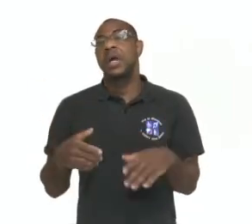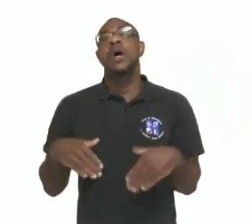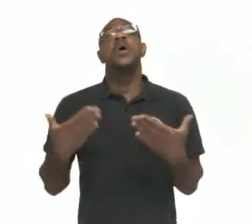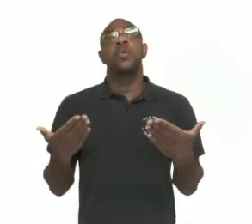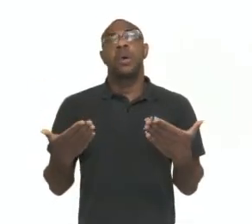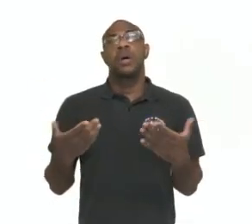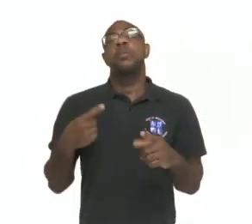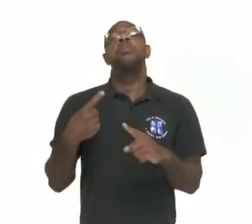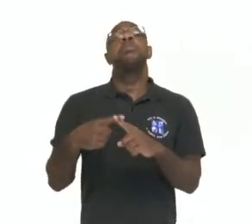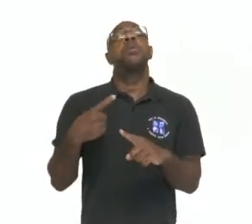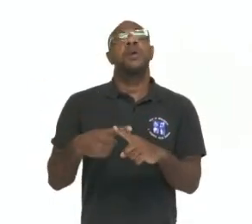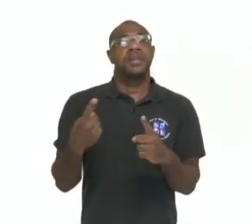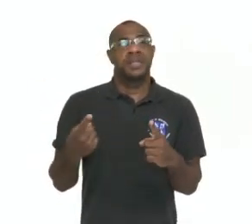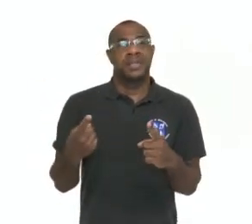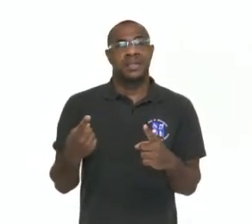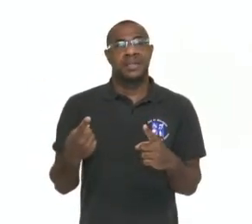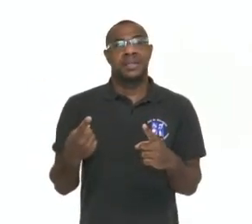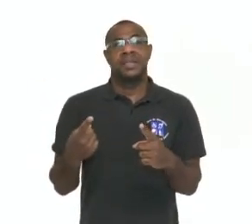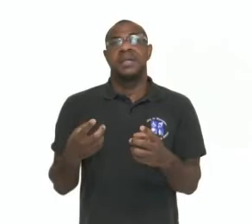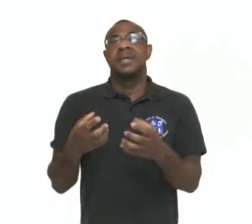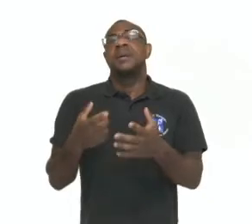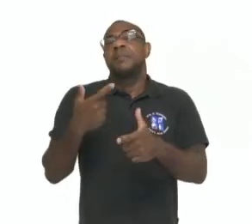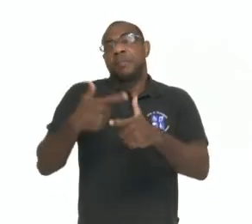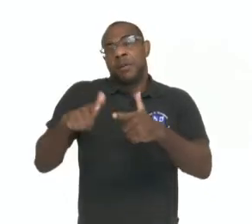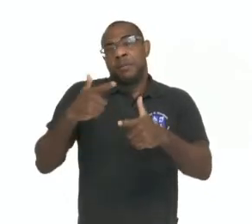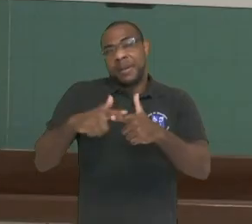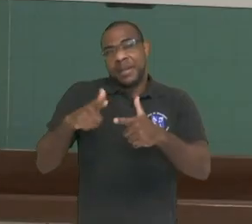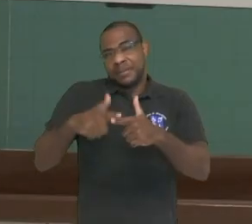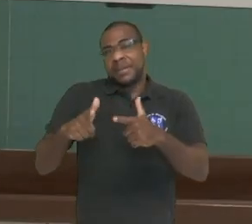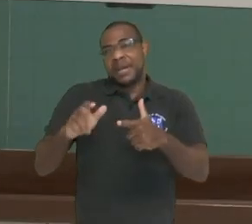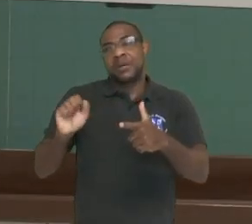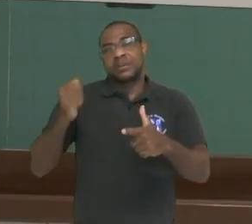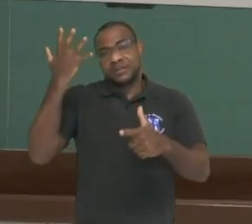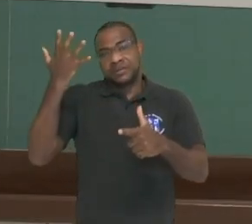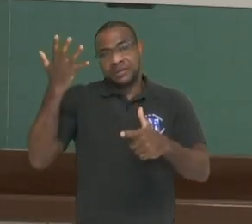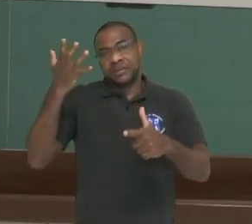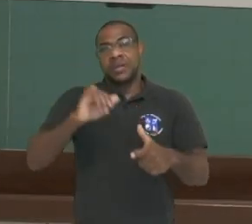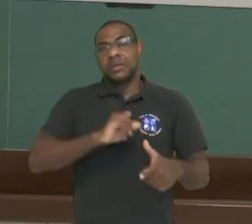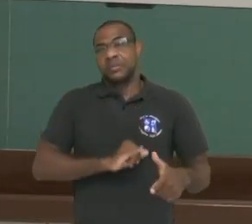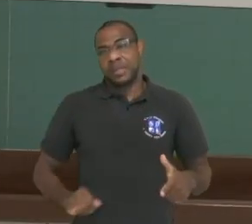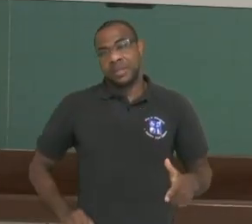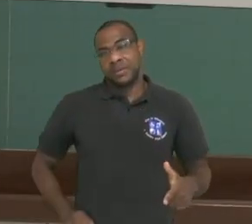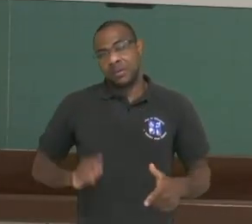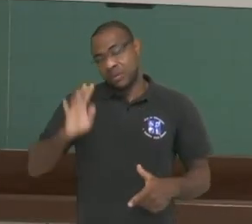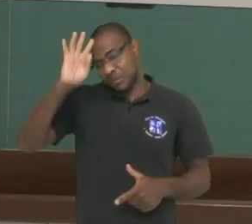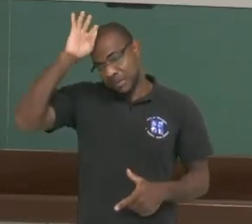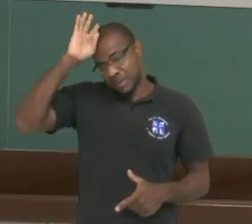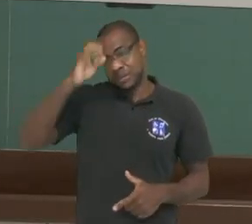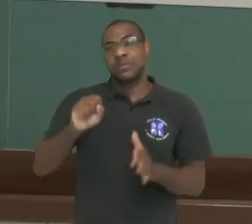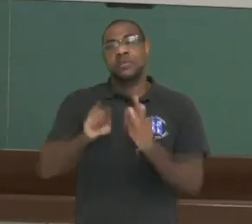os motivos que desencadearam a crise do Império Romano do século III. Daqui a pouquinho nós voltamos.